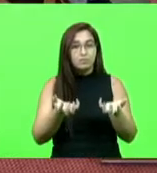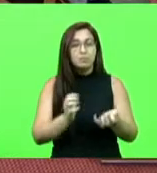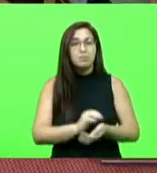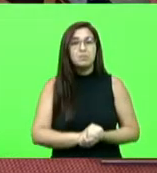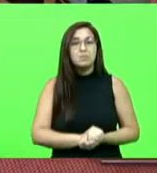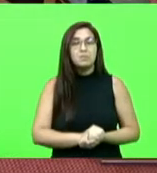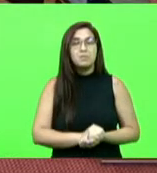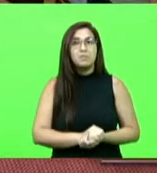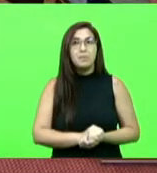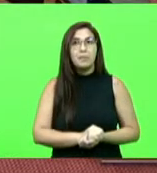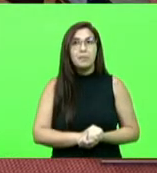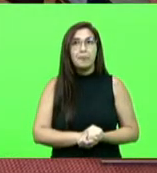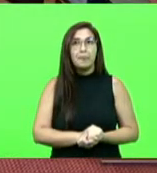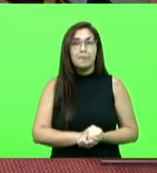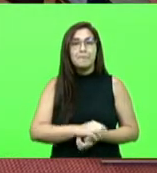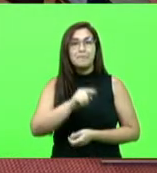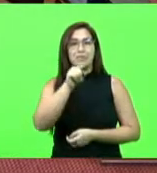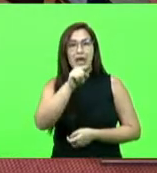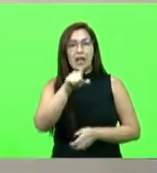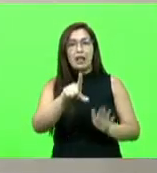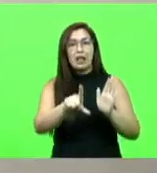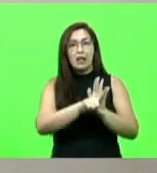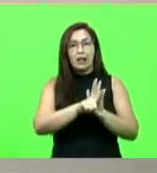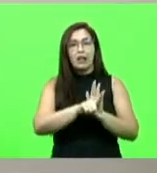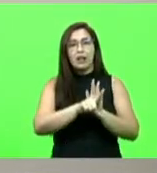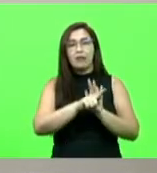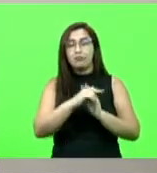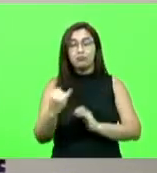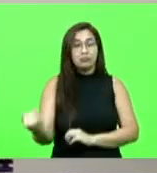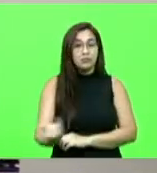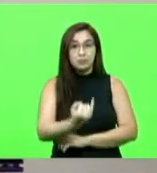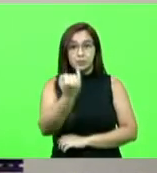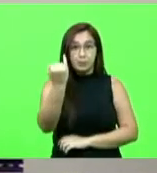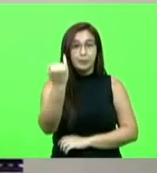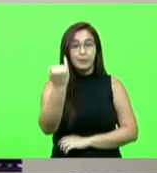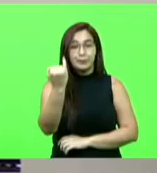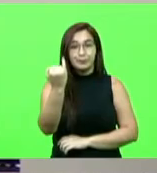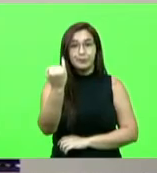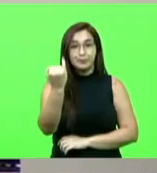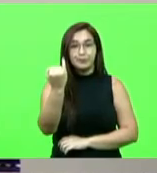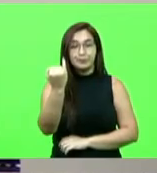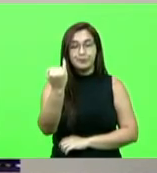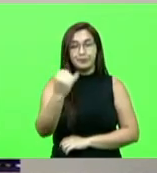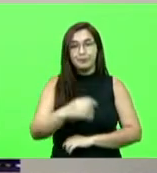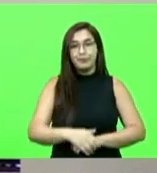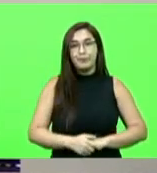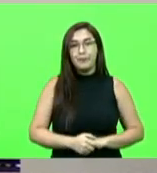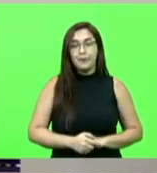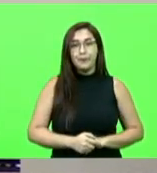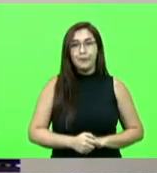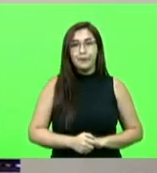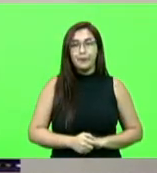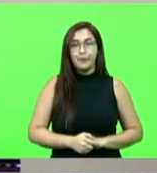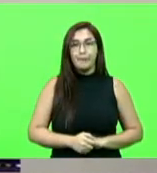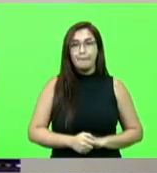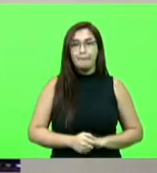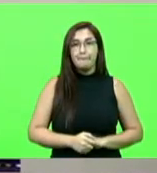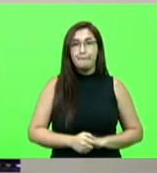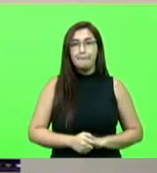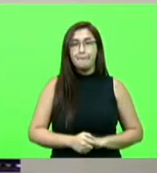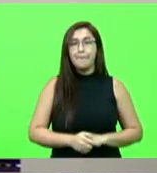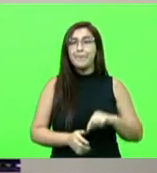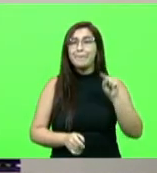dizer que essa é uma lei muito significativa, muito importante. Ela